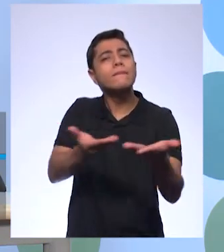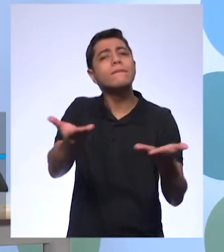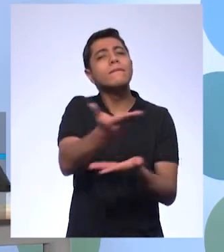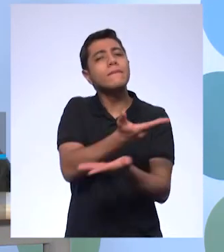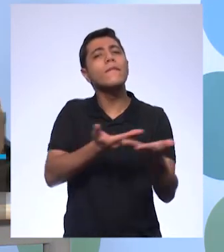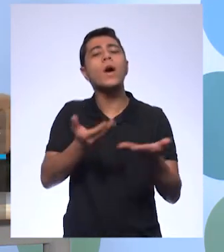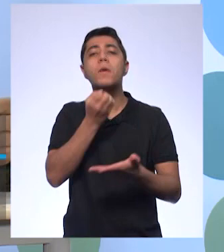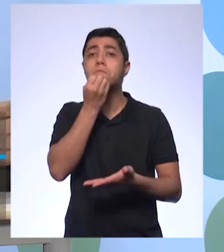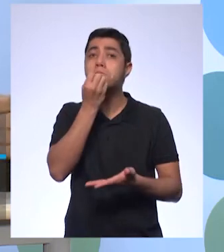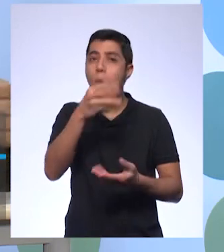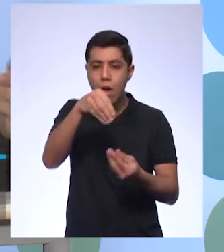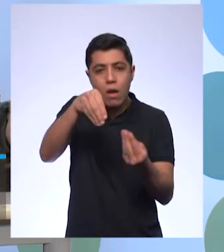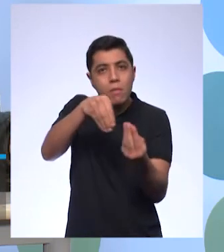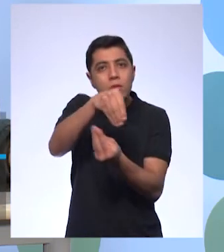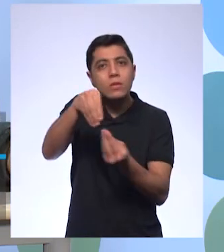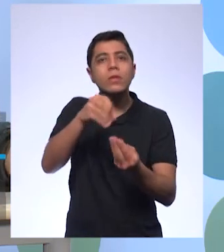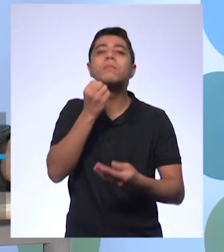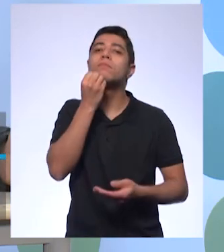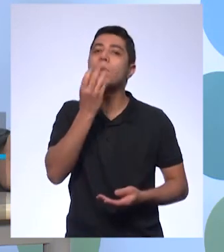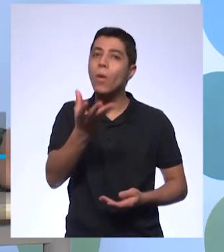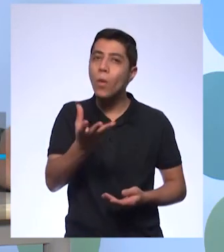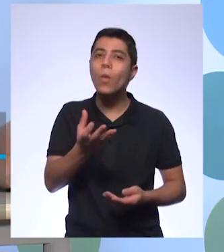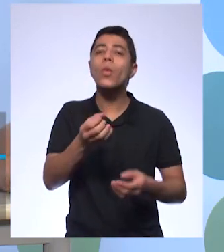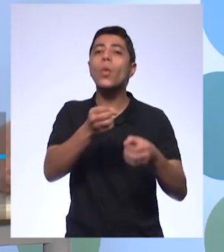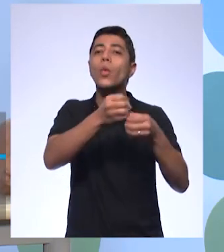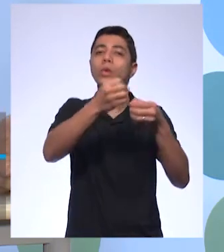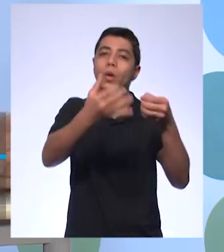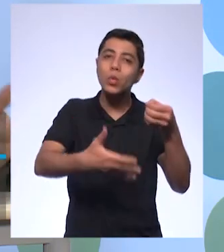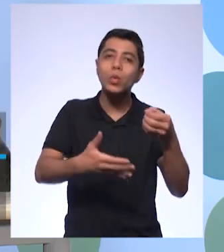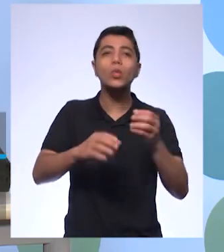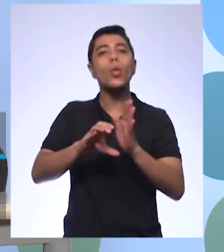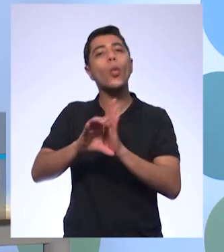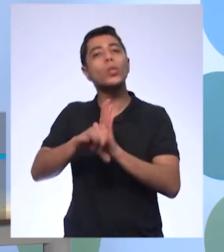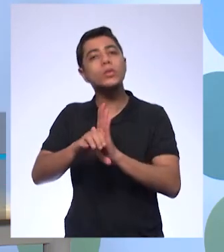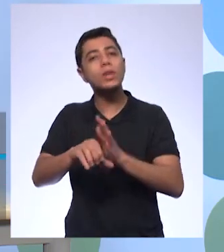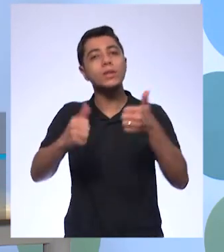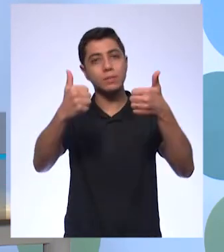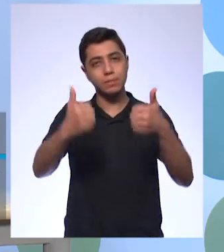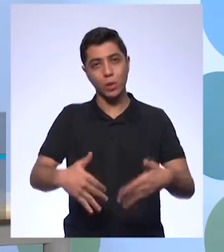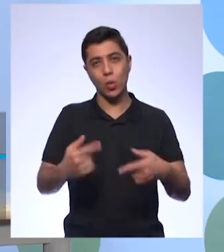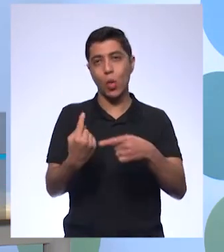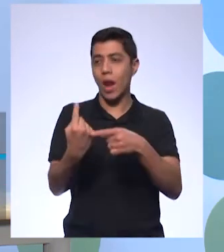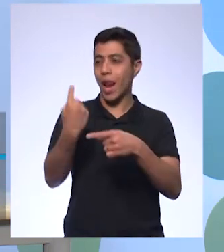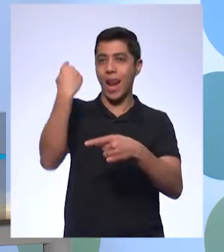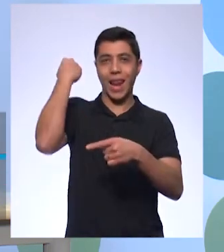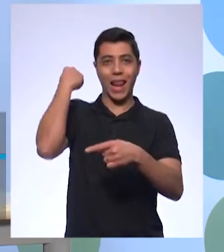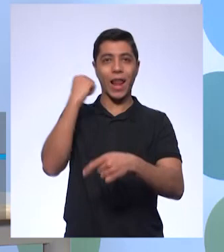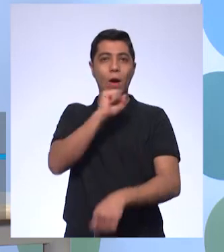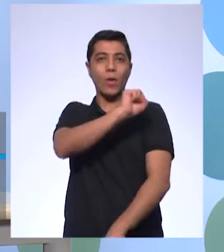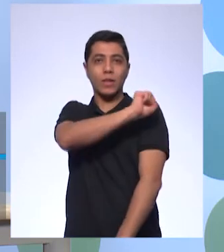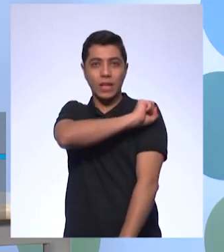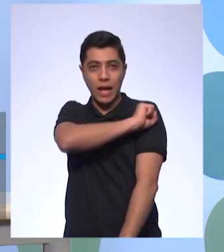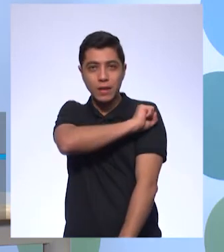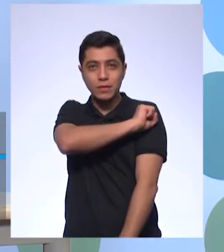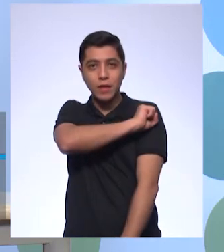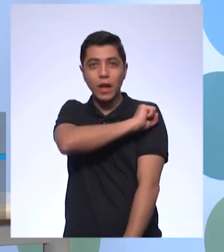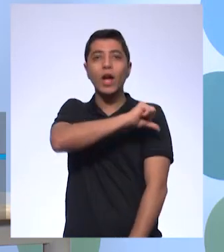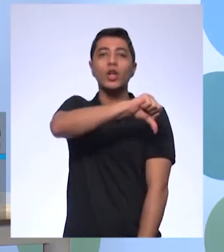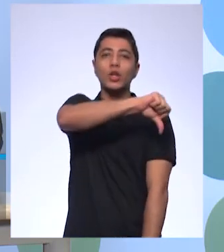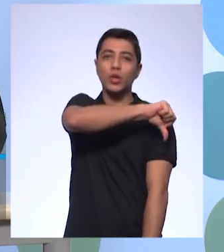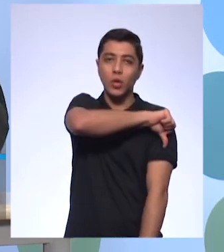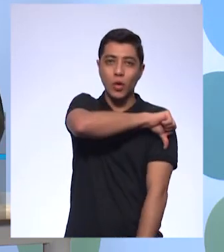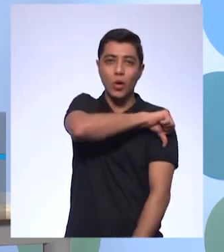Com conteúdos, conceitos que foram trabalhados lá no 8º e no 9º ano, e que agora